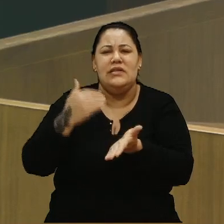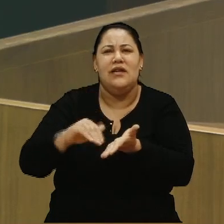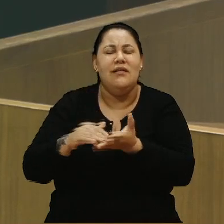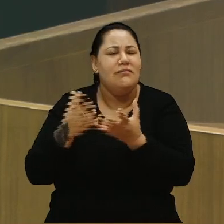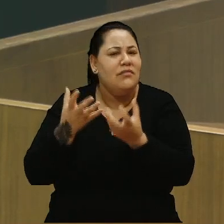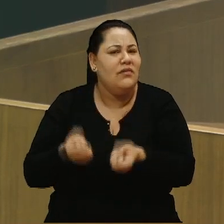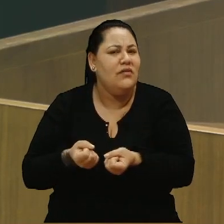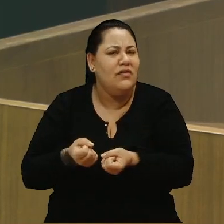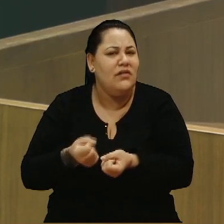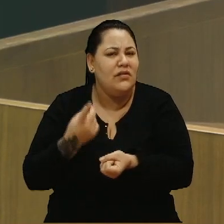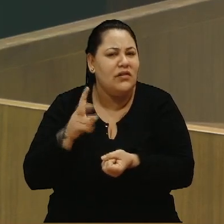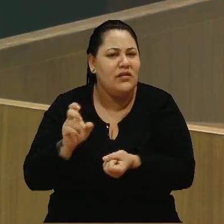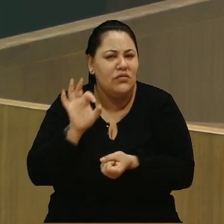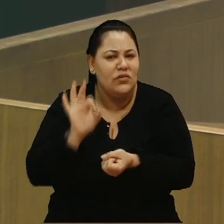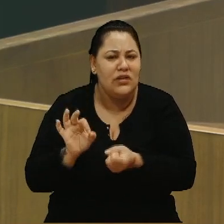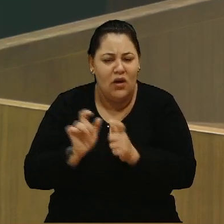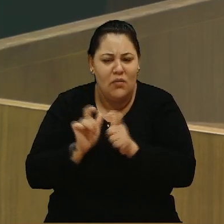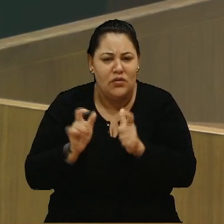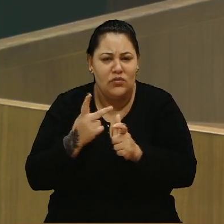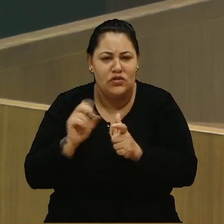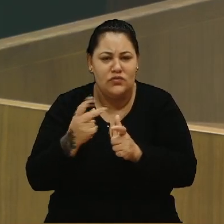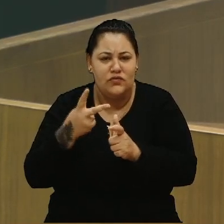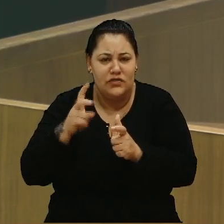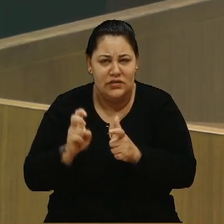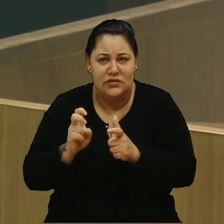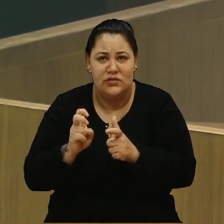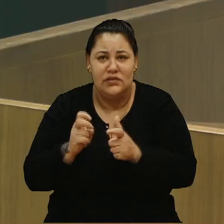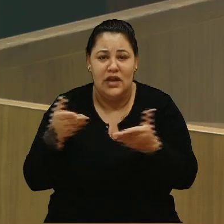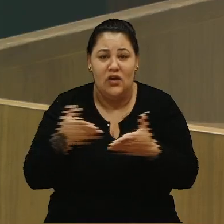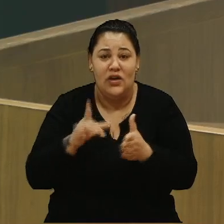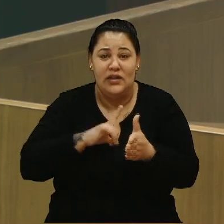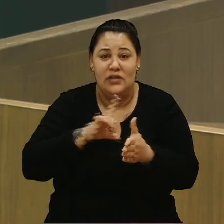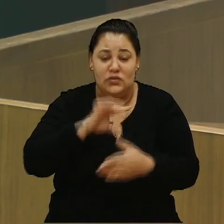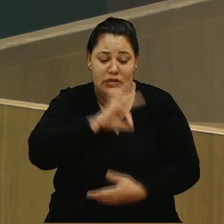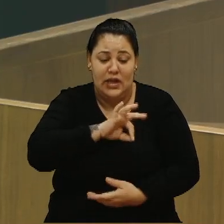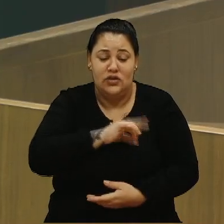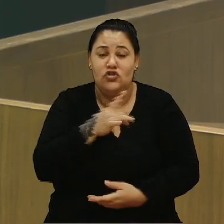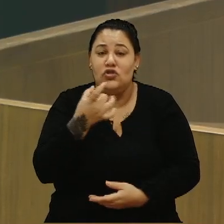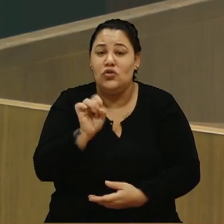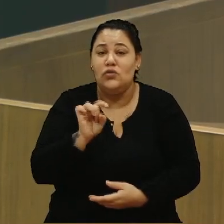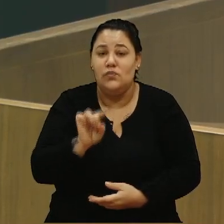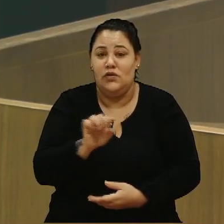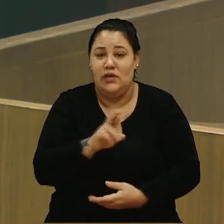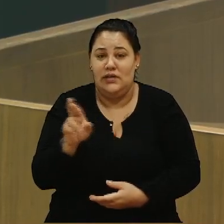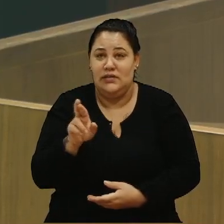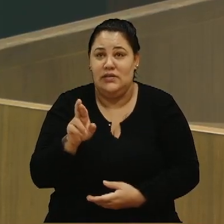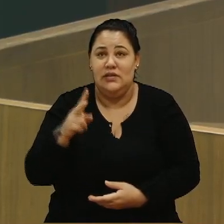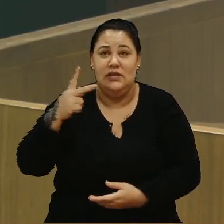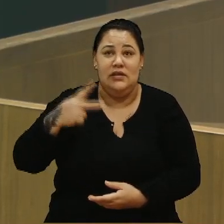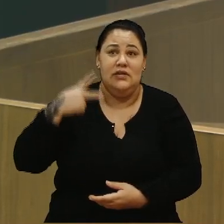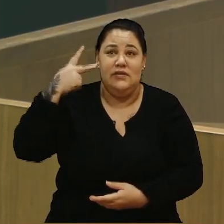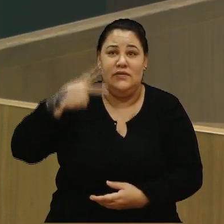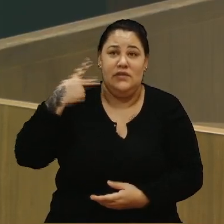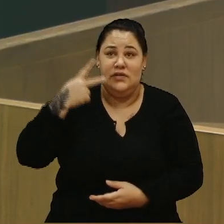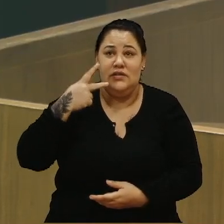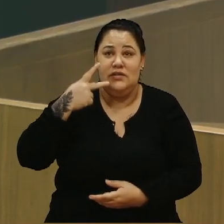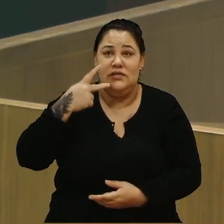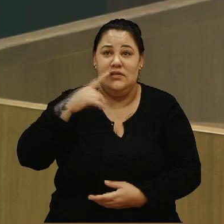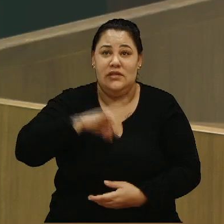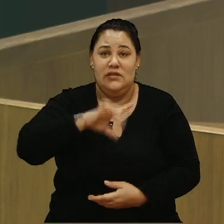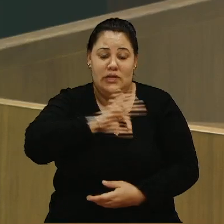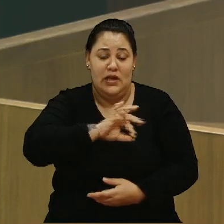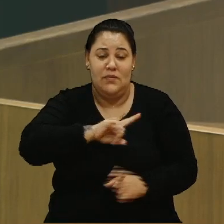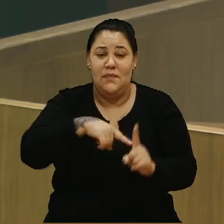15% de aumento para 2025, passando a ganhar mais de R$18 mil. Os vereadores ganham cerca de mais de R$15 mil.